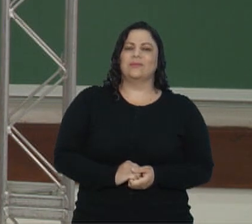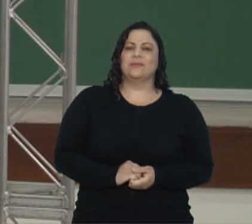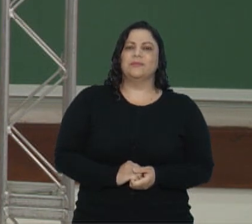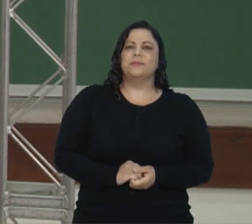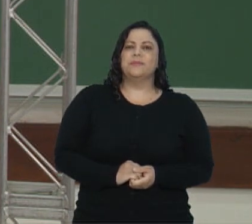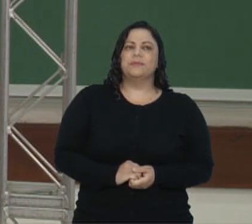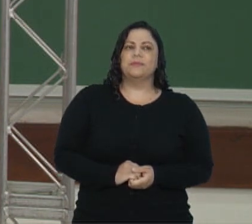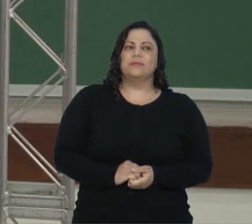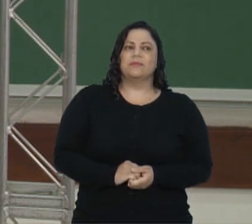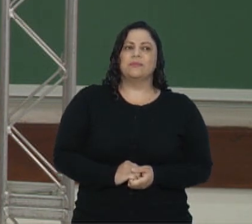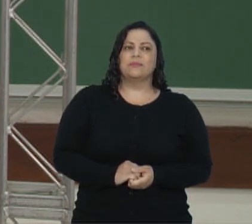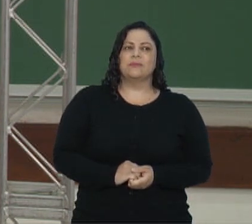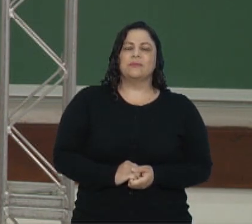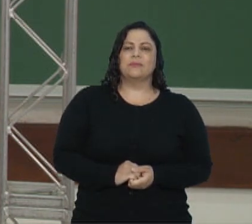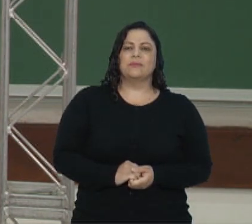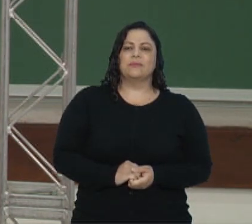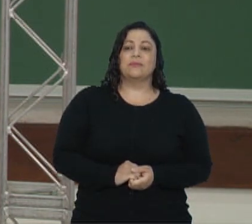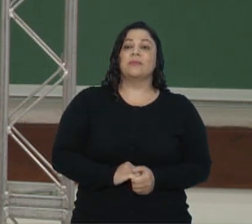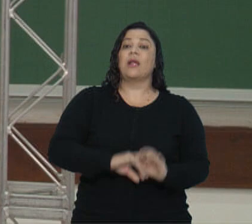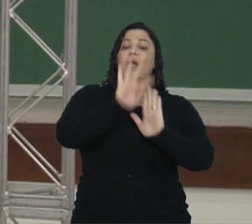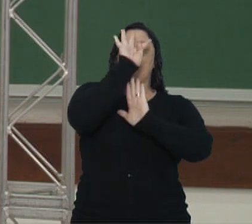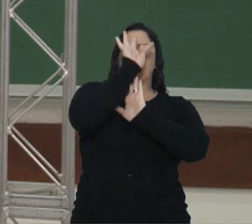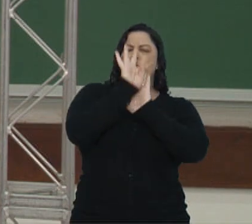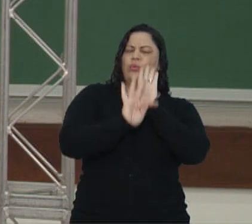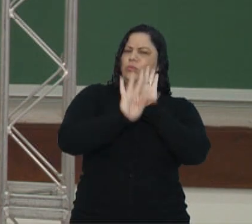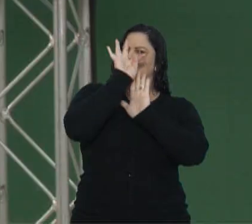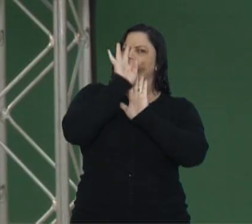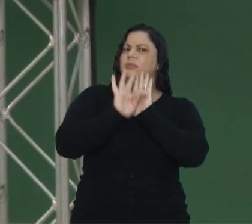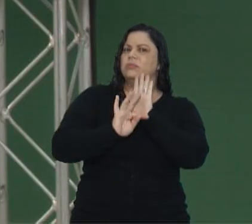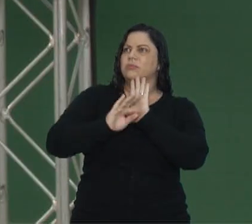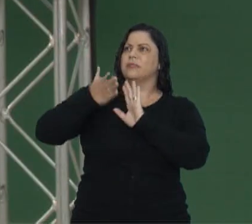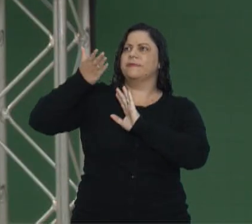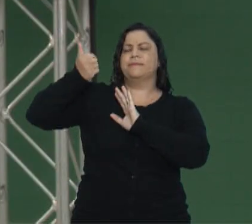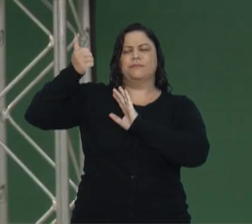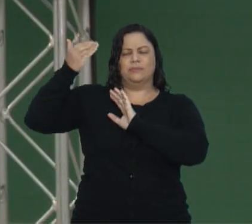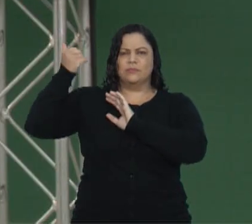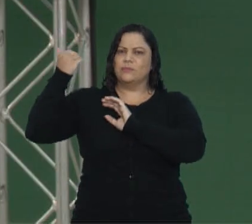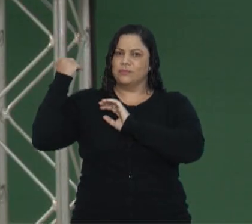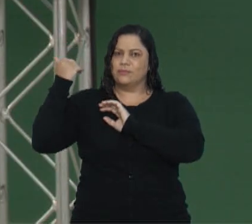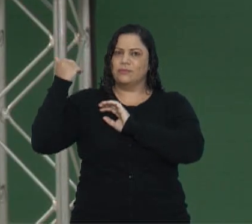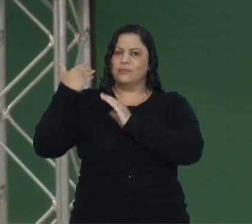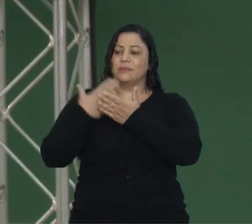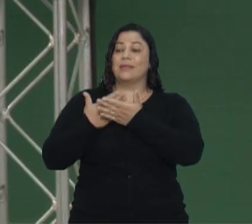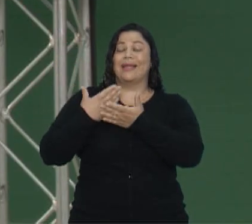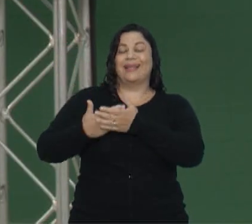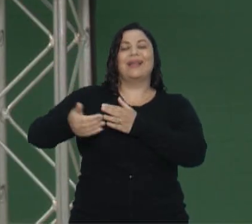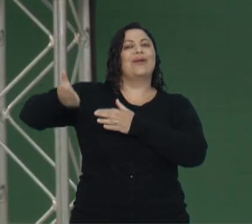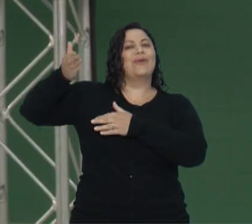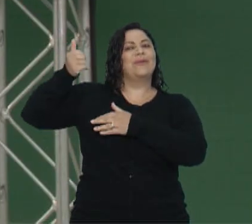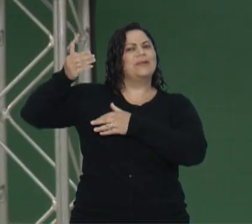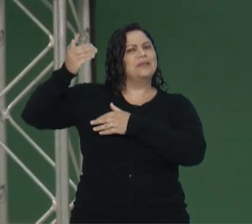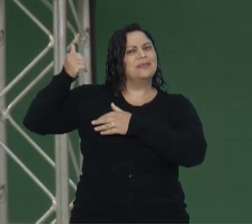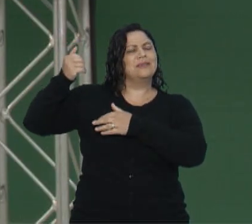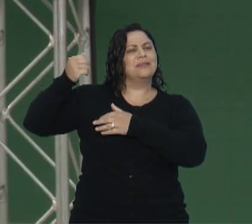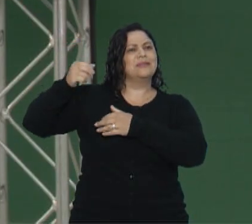você o texto, aquele texto que a gente viu numa aula anterior, que é um texto